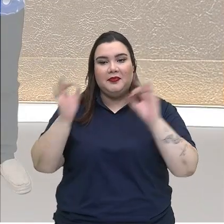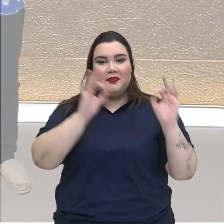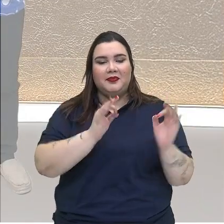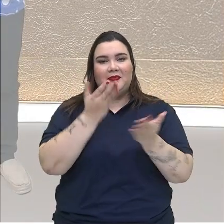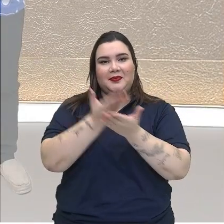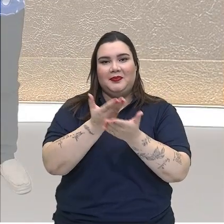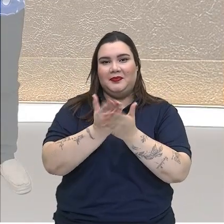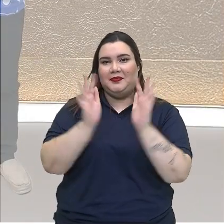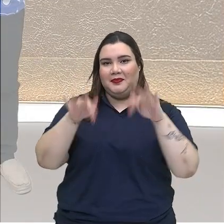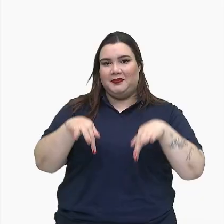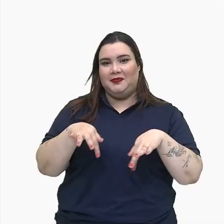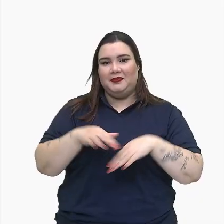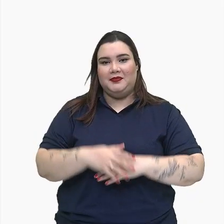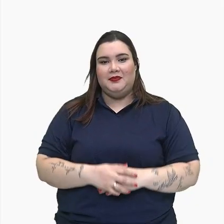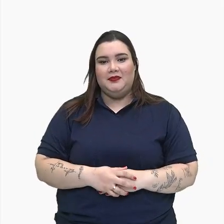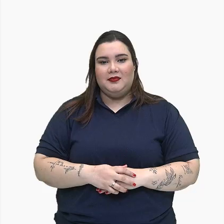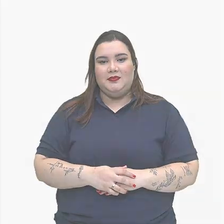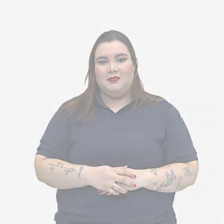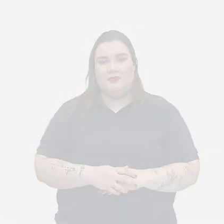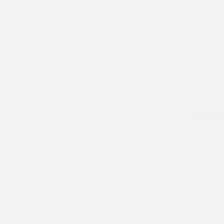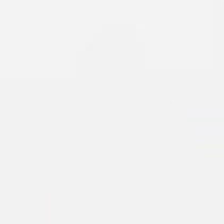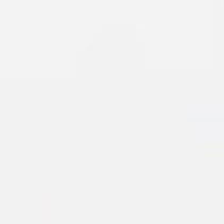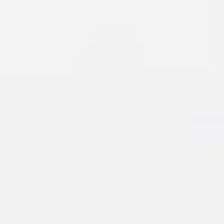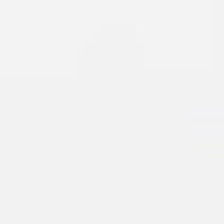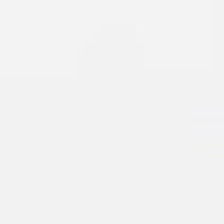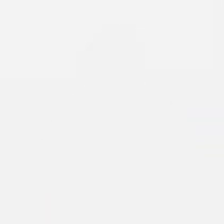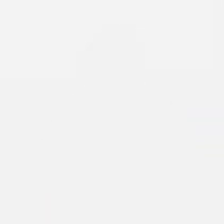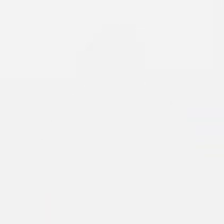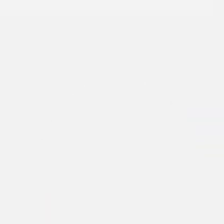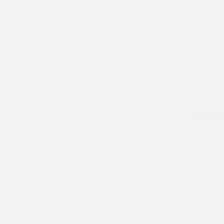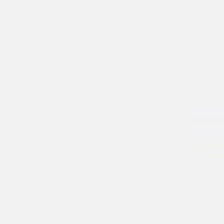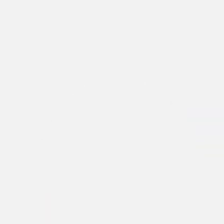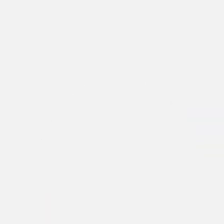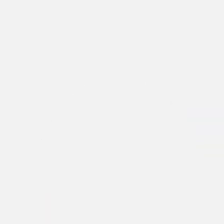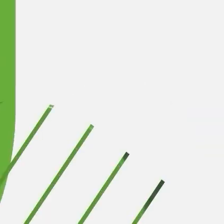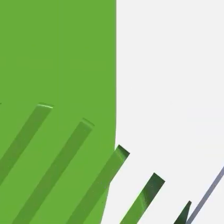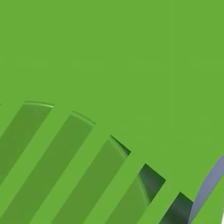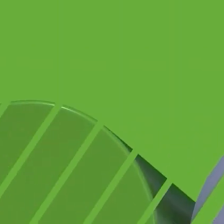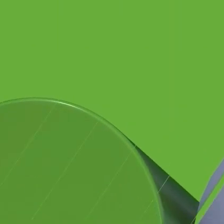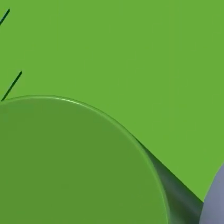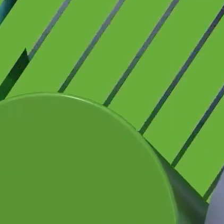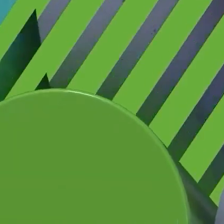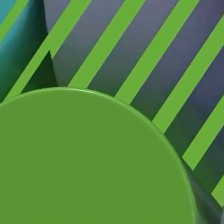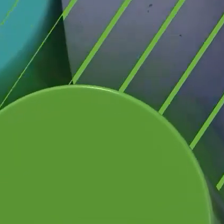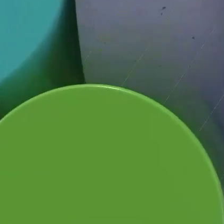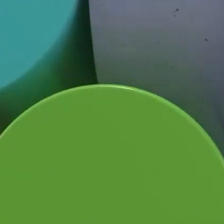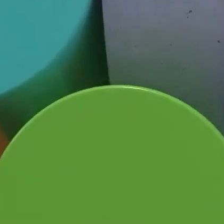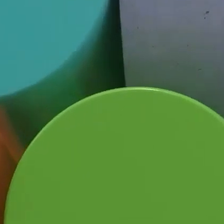foi a nossa aula.